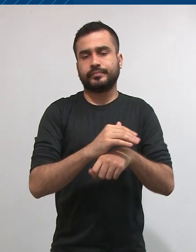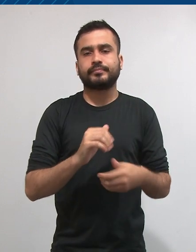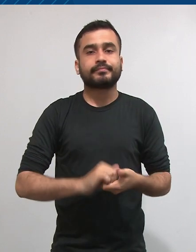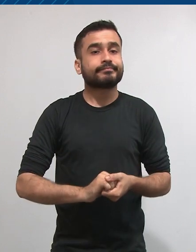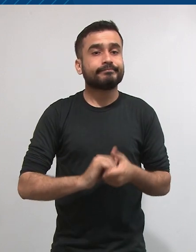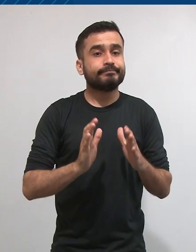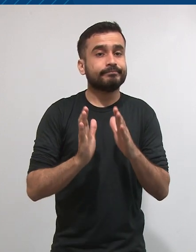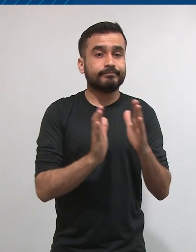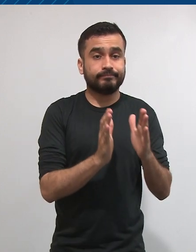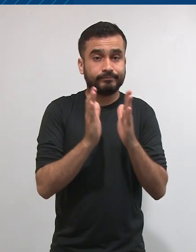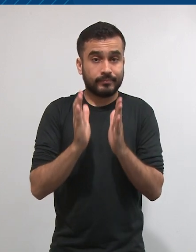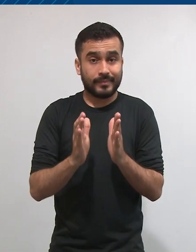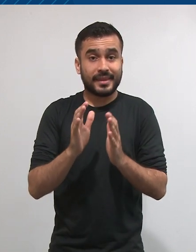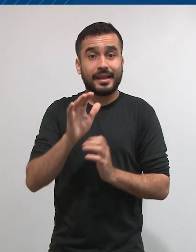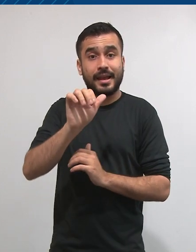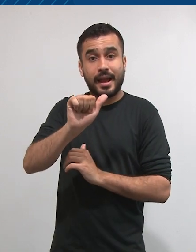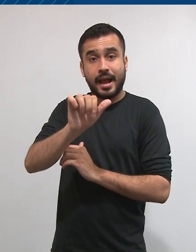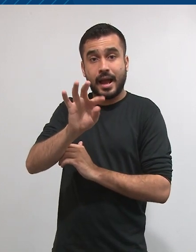Atenas quer pessoas que